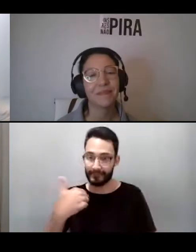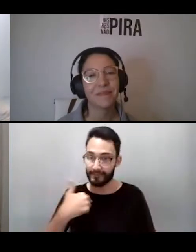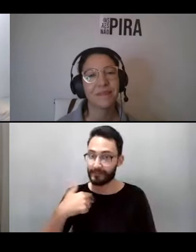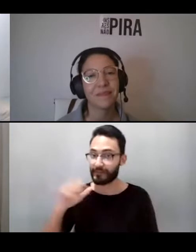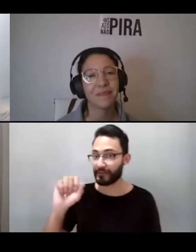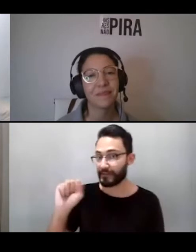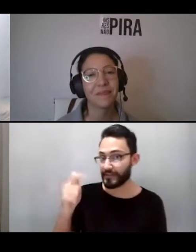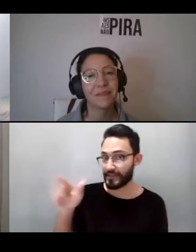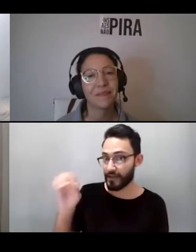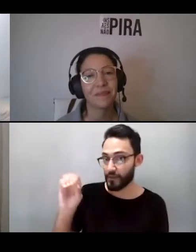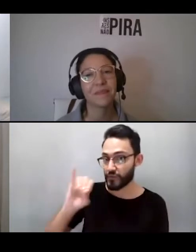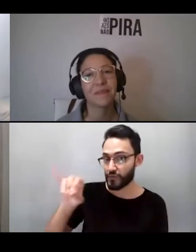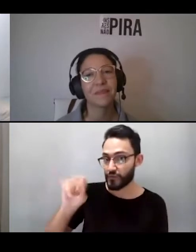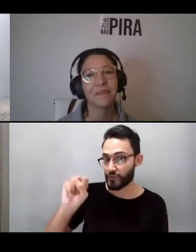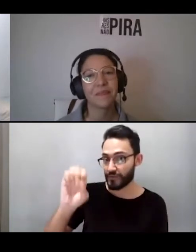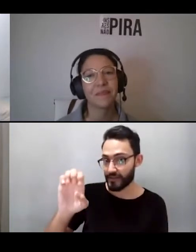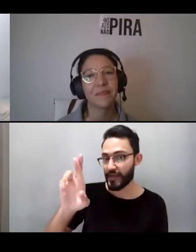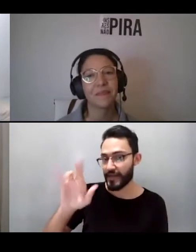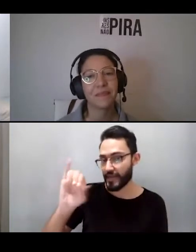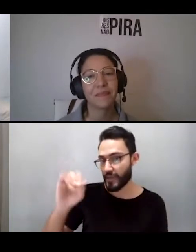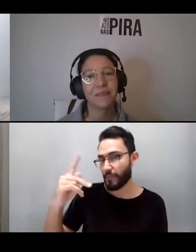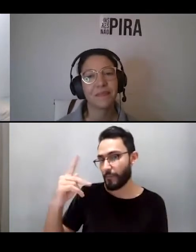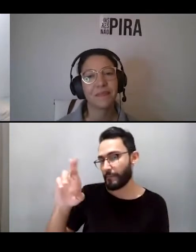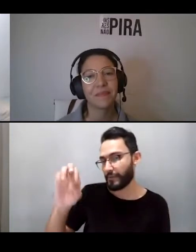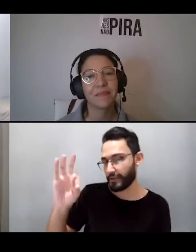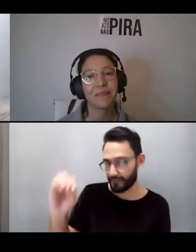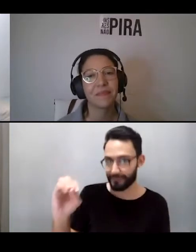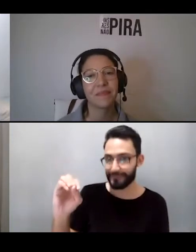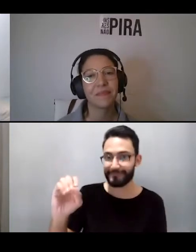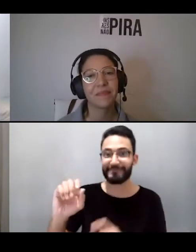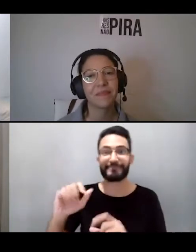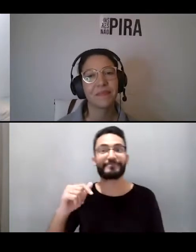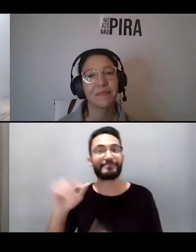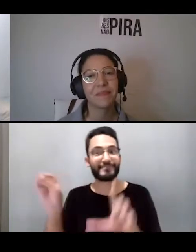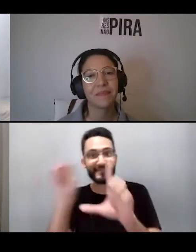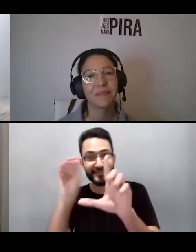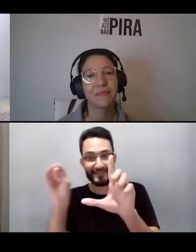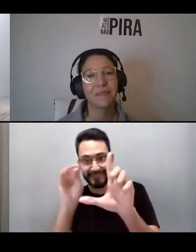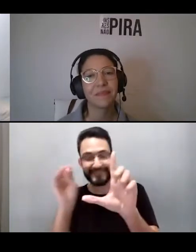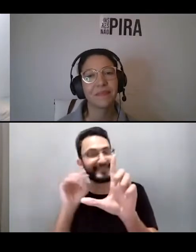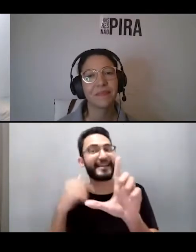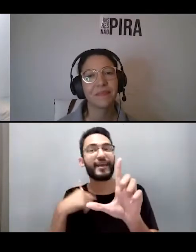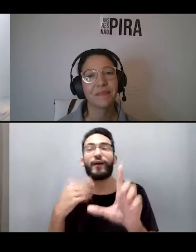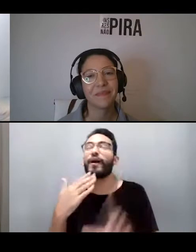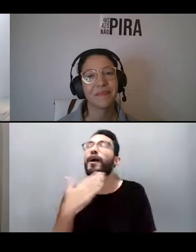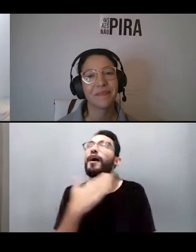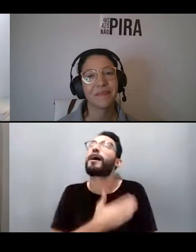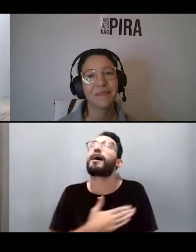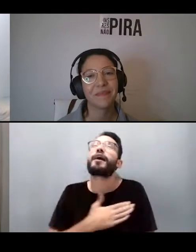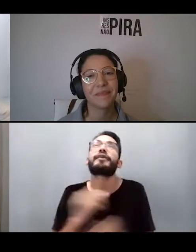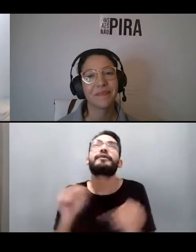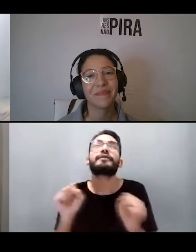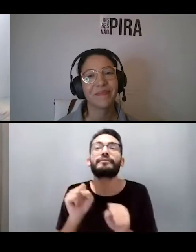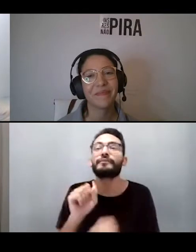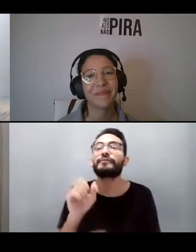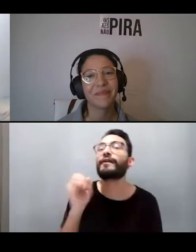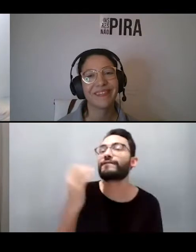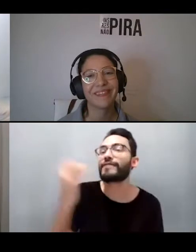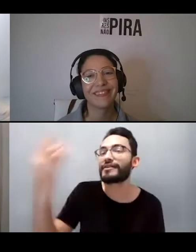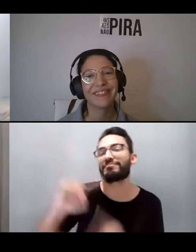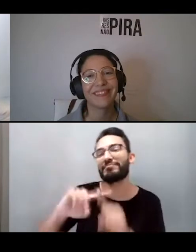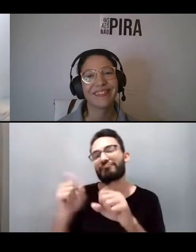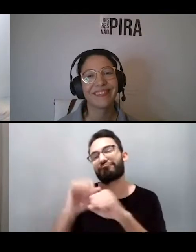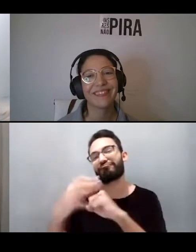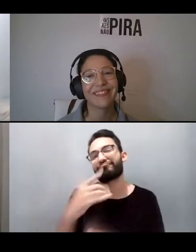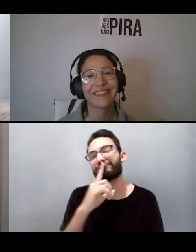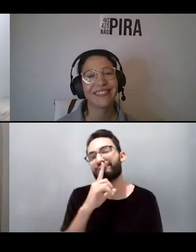de São Paulo, né? Pelas imagens aí, né? Eu gosto de amo viajar, né? Por conta da pandemia, isso não está sendo possível.